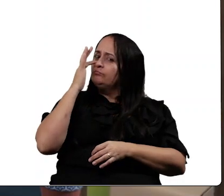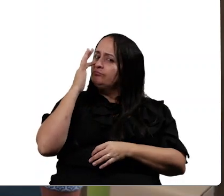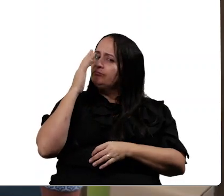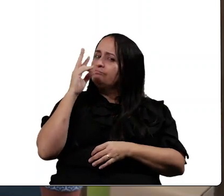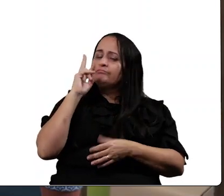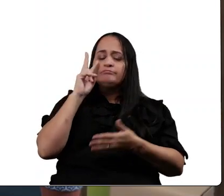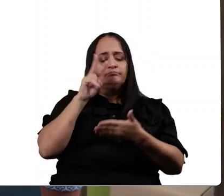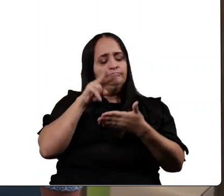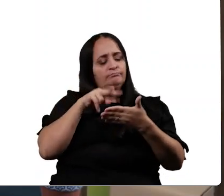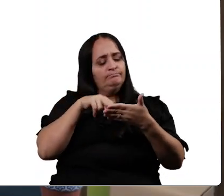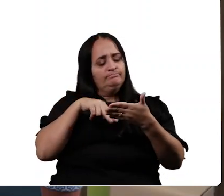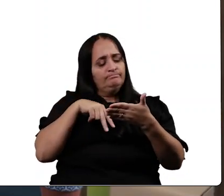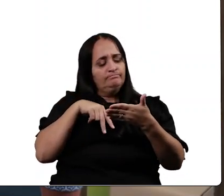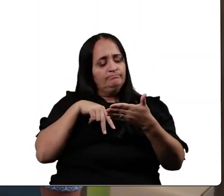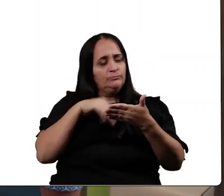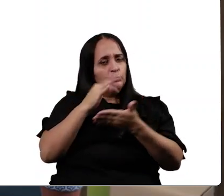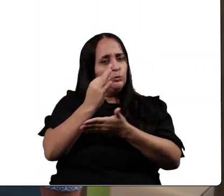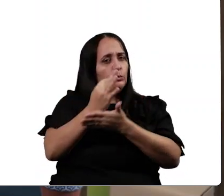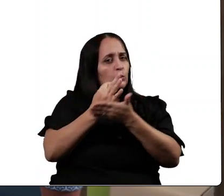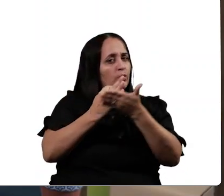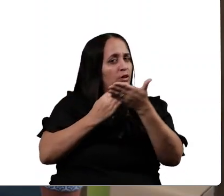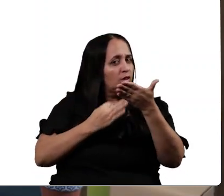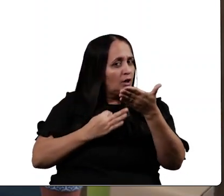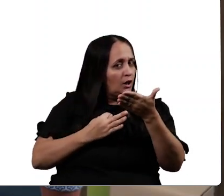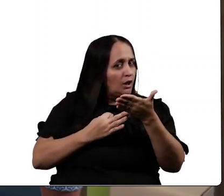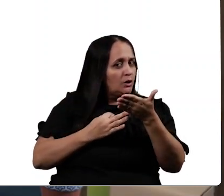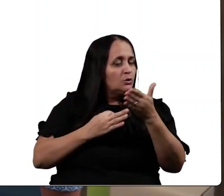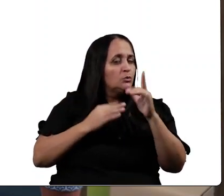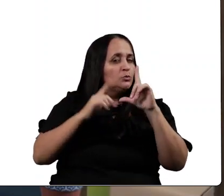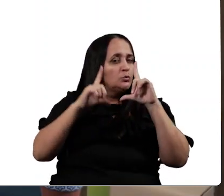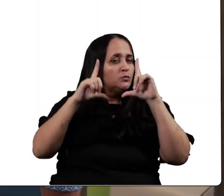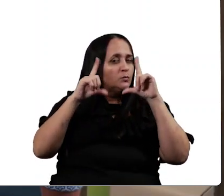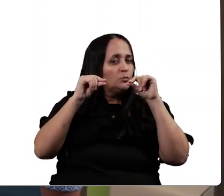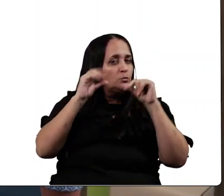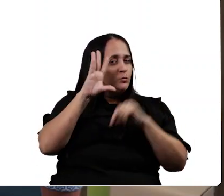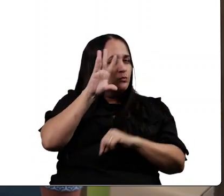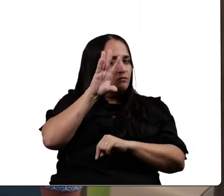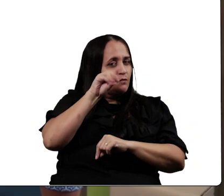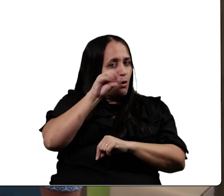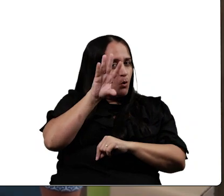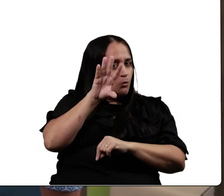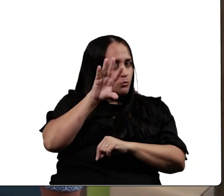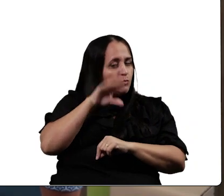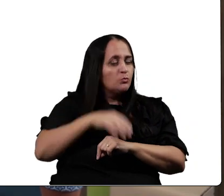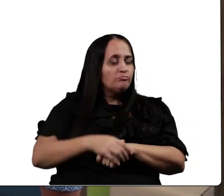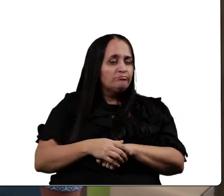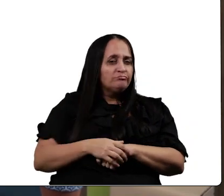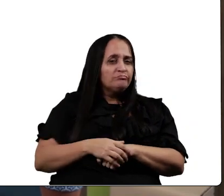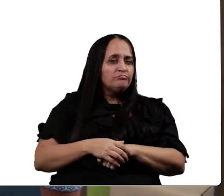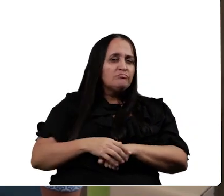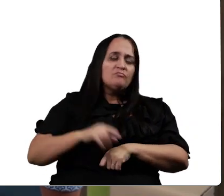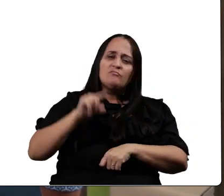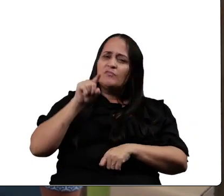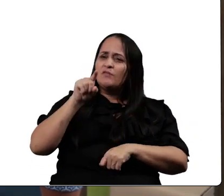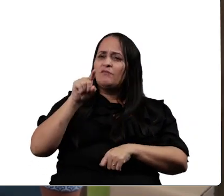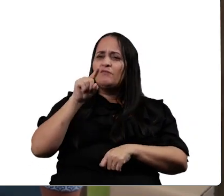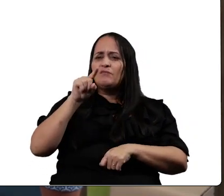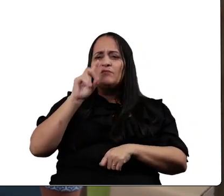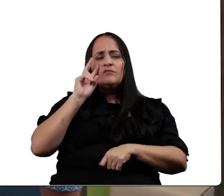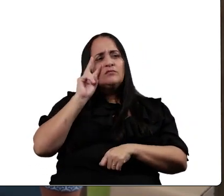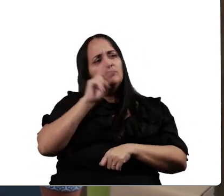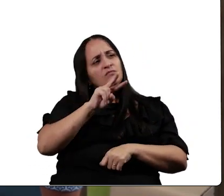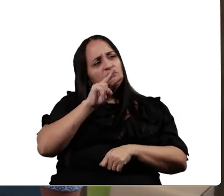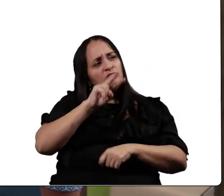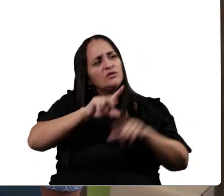texto, tem uma foto e uma fonte. Isso aí que está dizendo, aliado ao que você tem visto